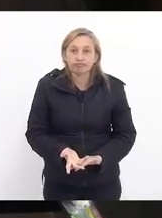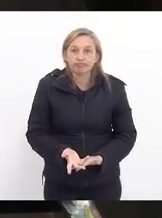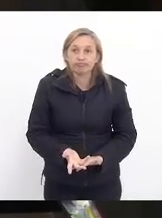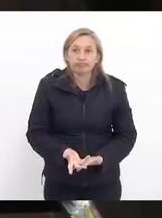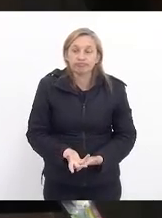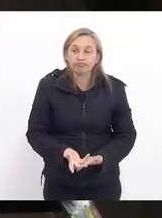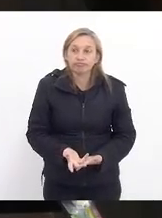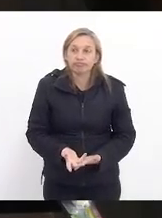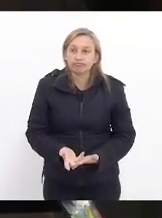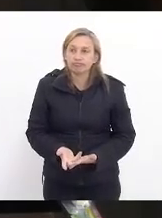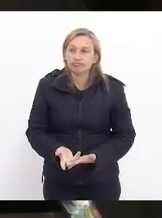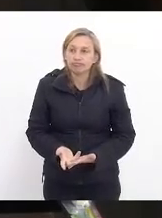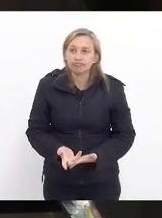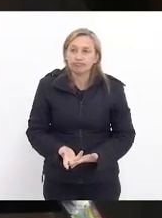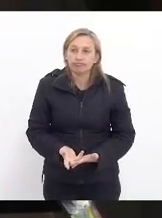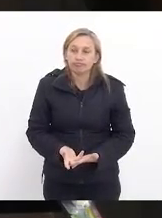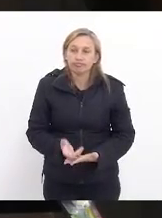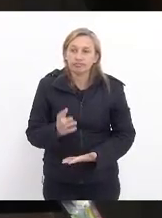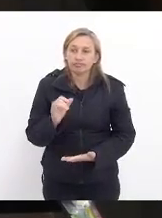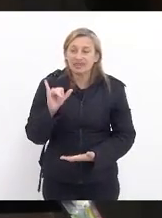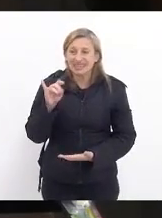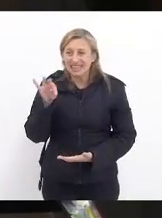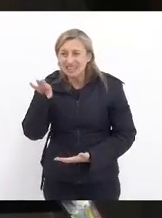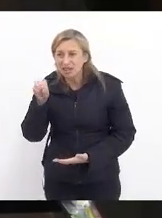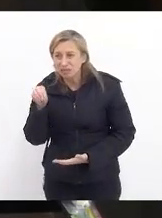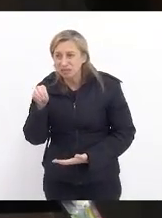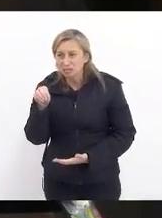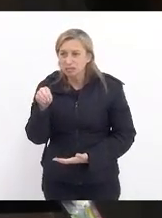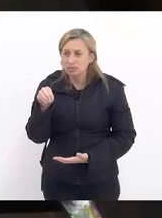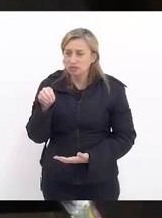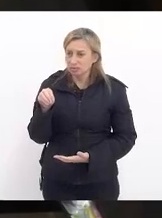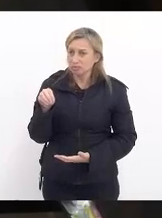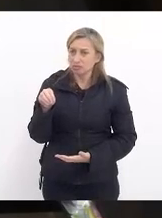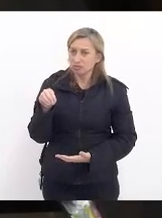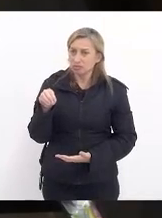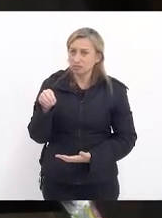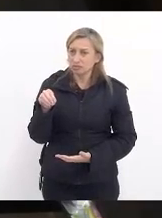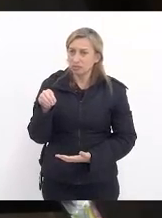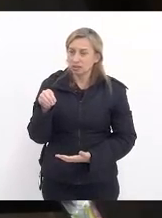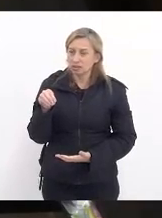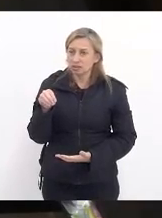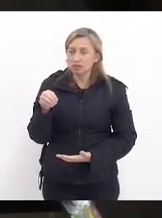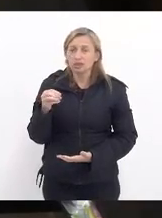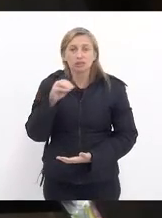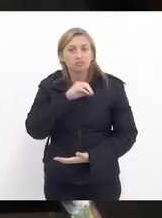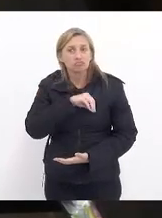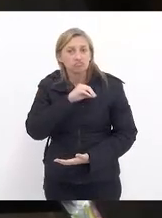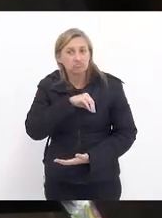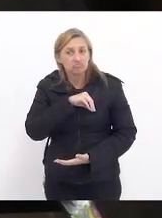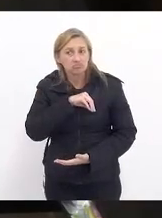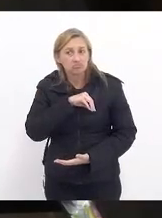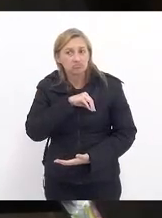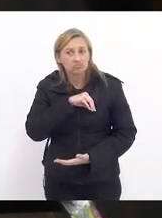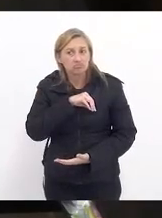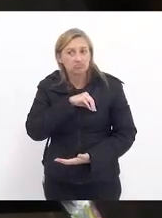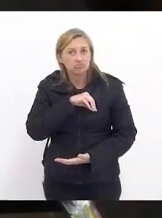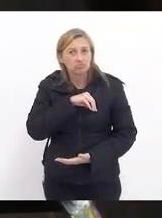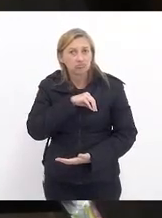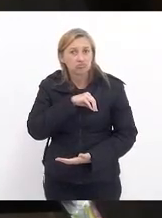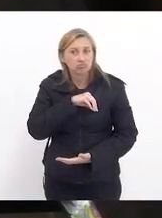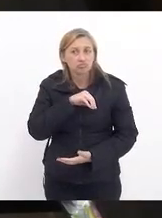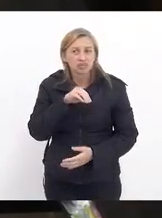que os inativos Ah que bom que ganham Olá